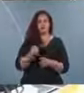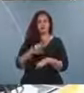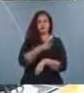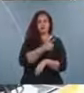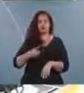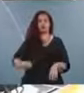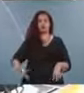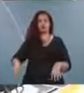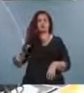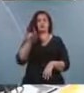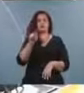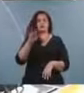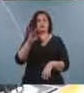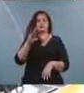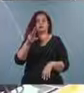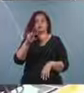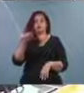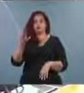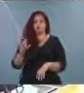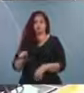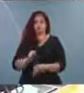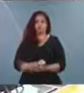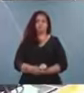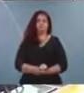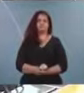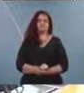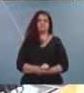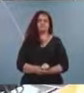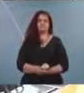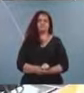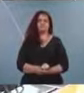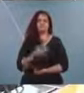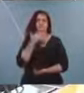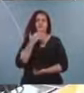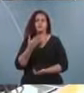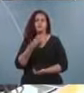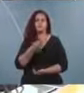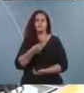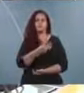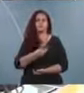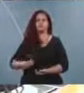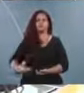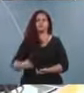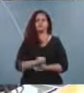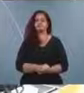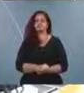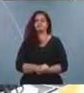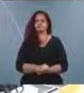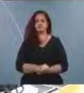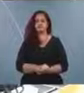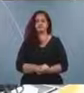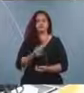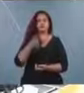ao ministro a atuação do Ministério, através da Polícia Federal, para apoiar ao que se